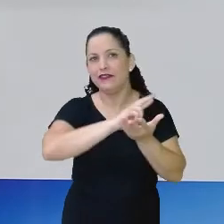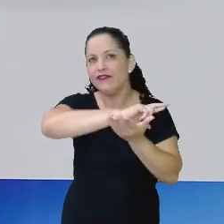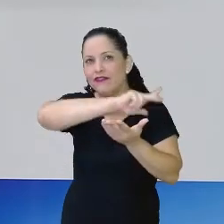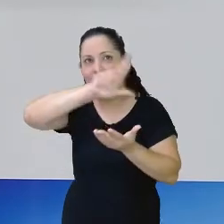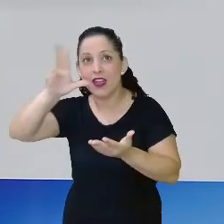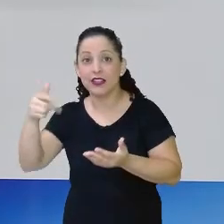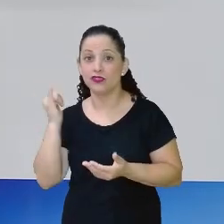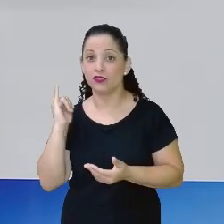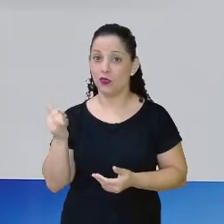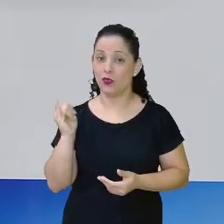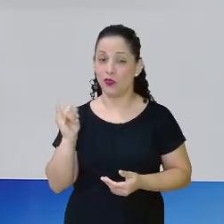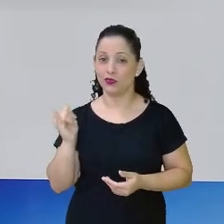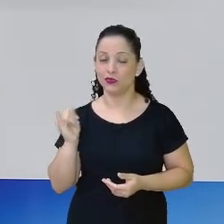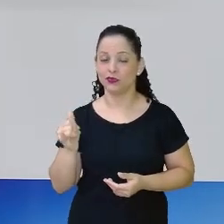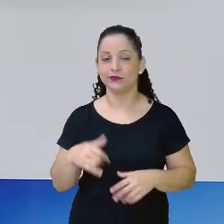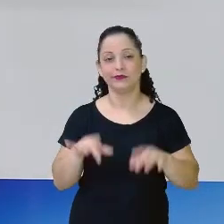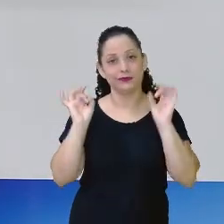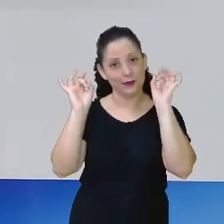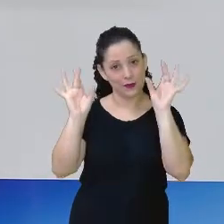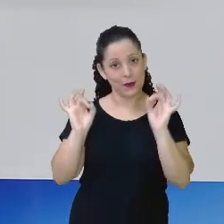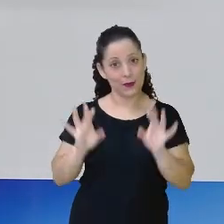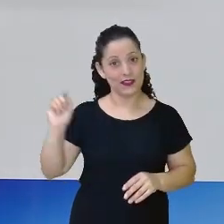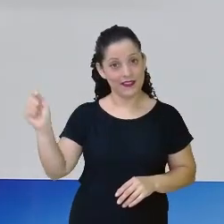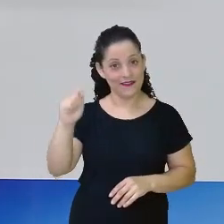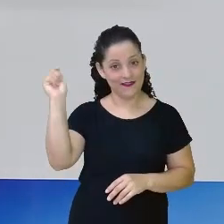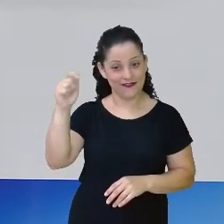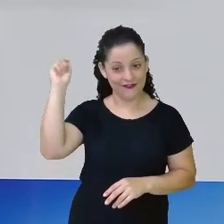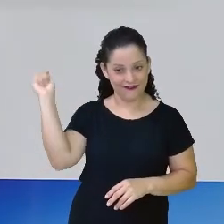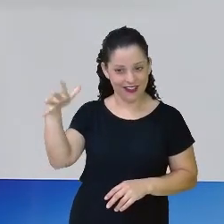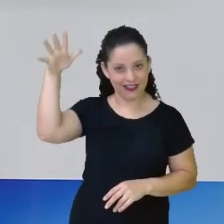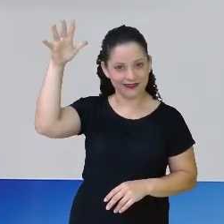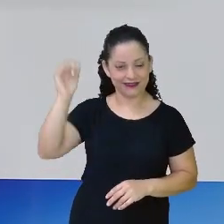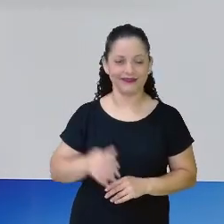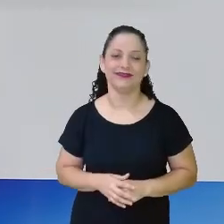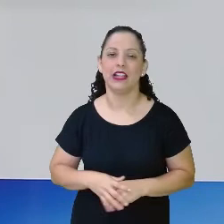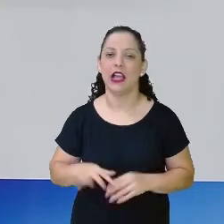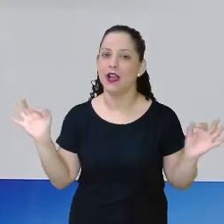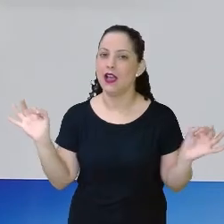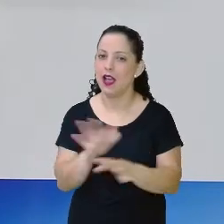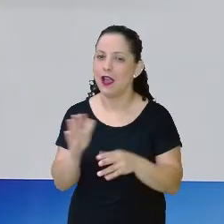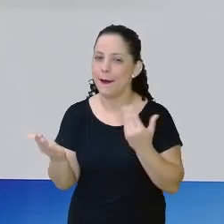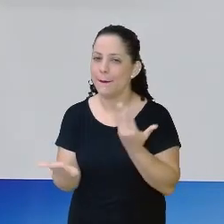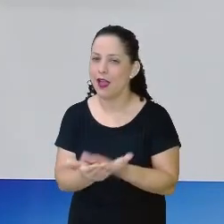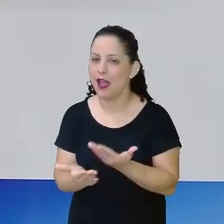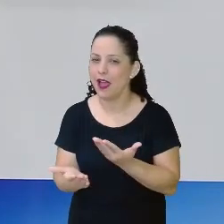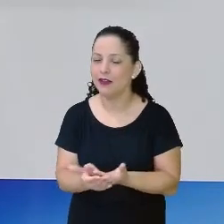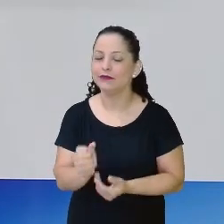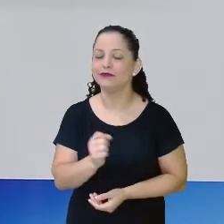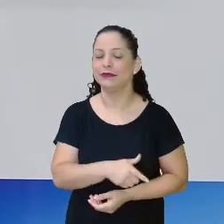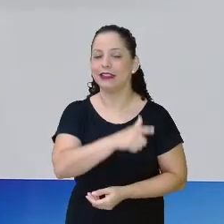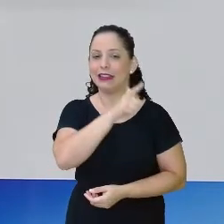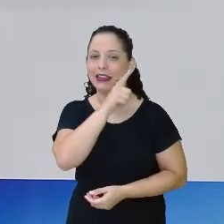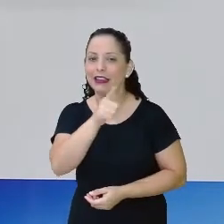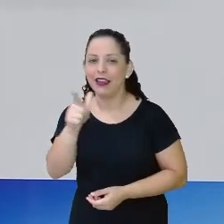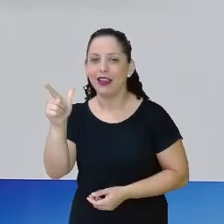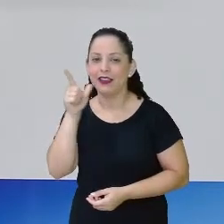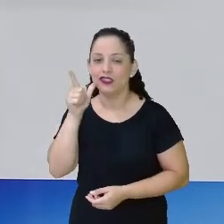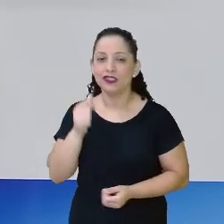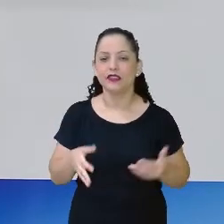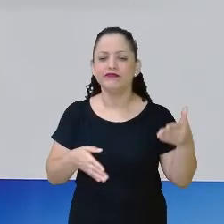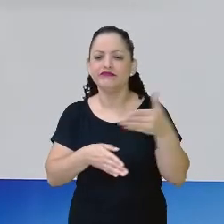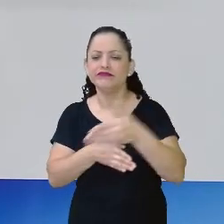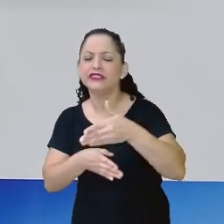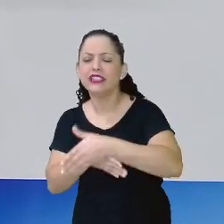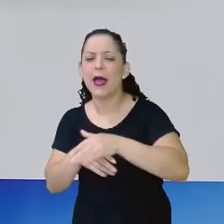de contos, inclusive contos de fadas. Quando terminar hoje a terceira aula, você vai fazer aquele lanchinho que eu sei, depois acessa lá